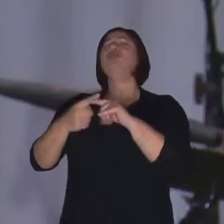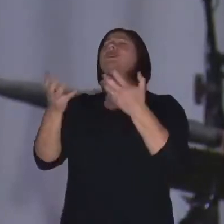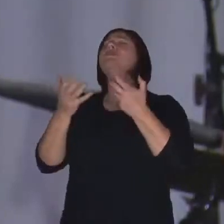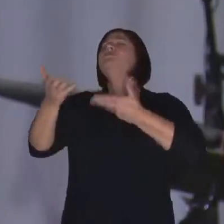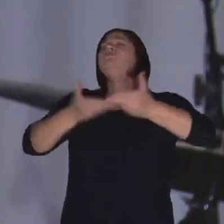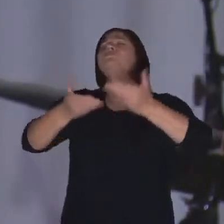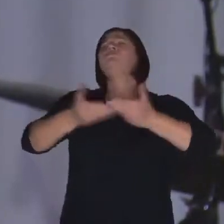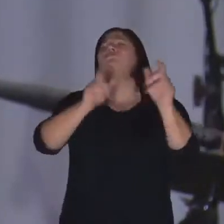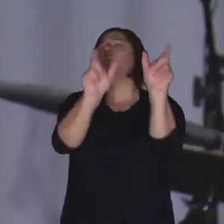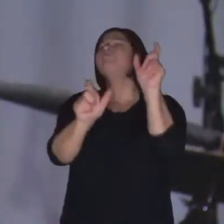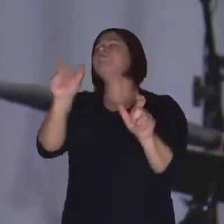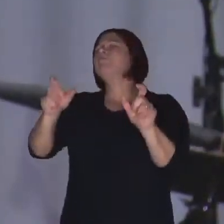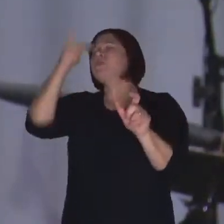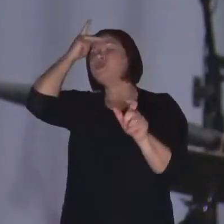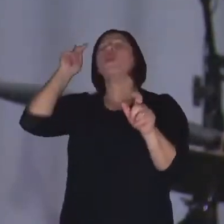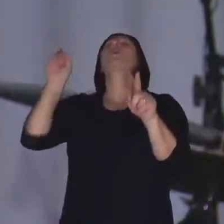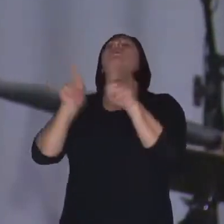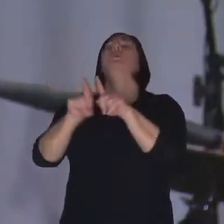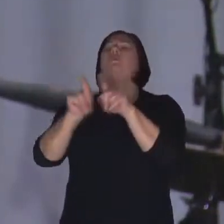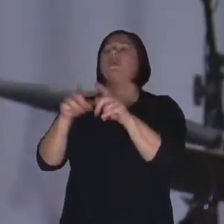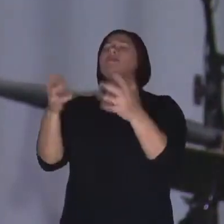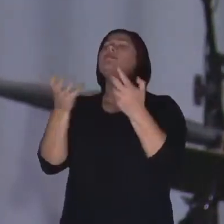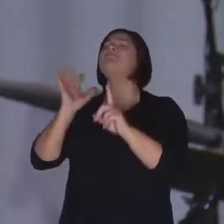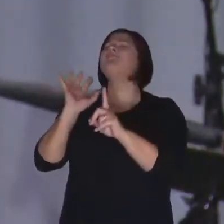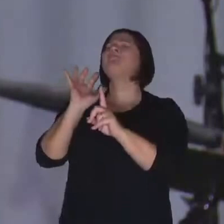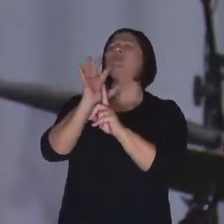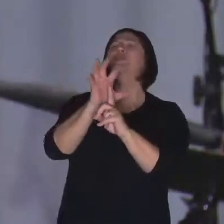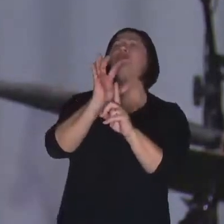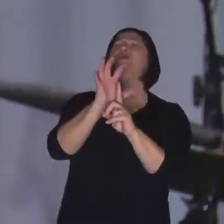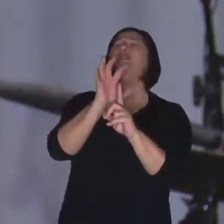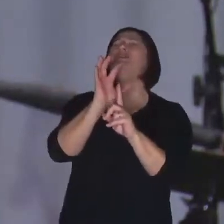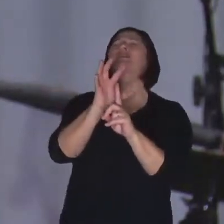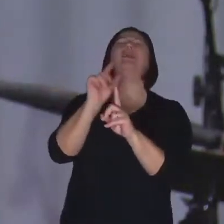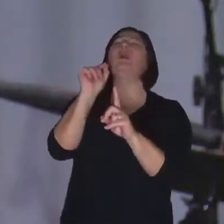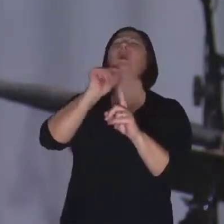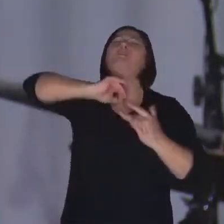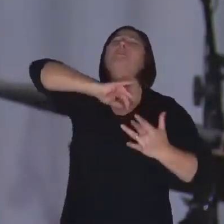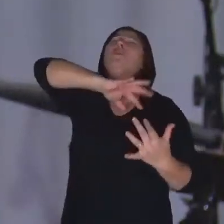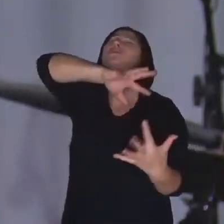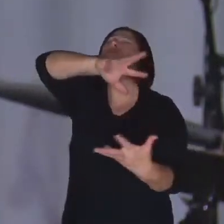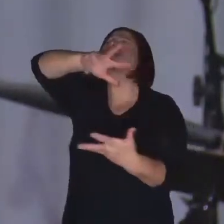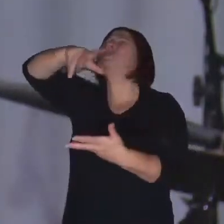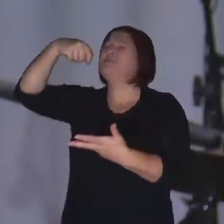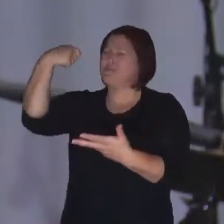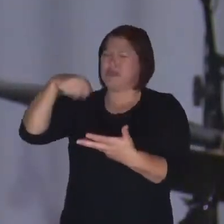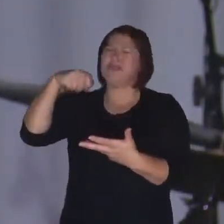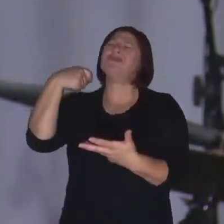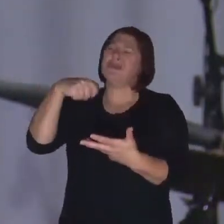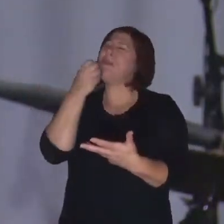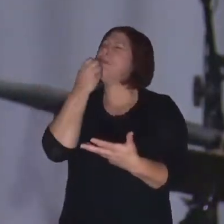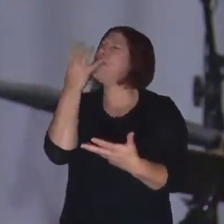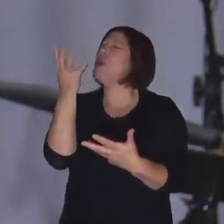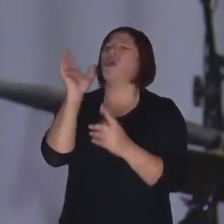E queremos também influenciar. Influenciar um mundo que precisa de boas influências. Em nome do teu Filho Jesus Cristo, que